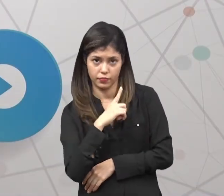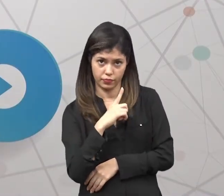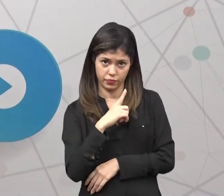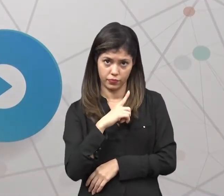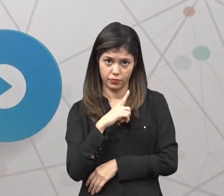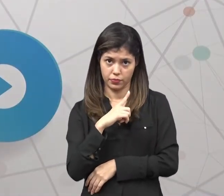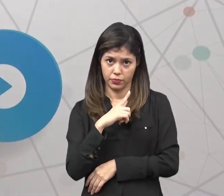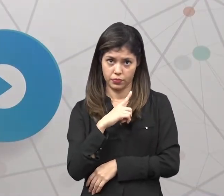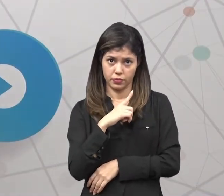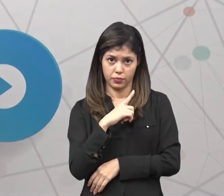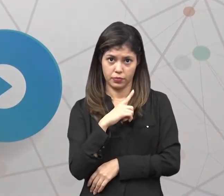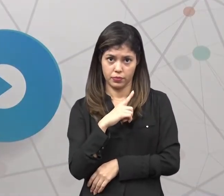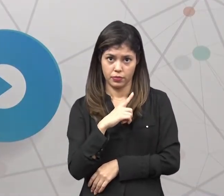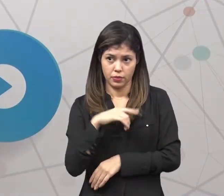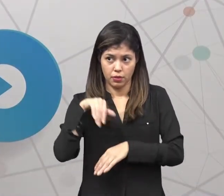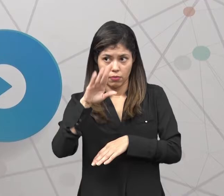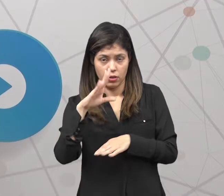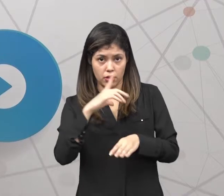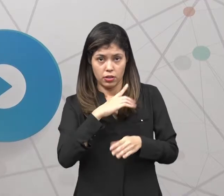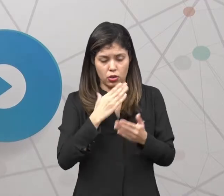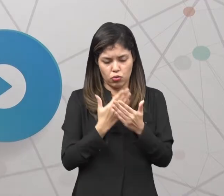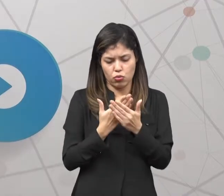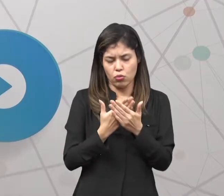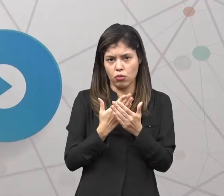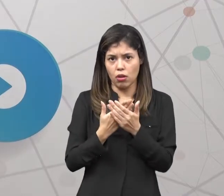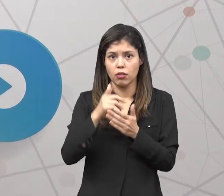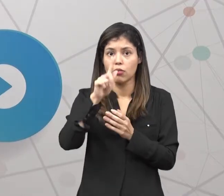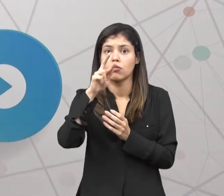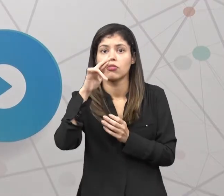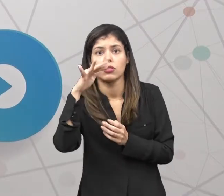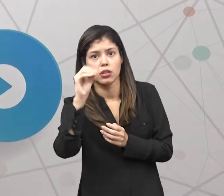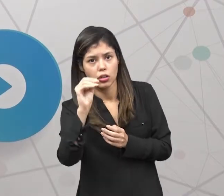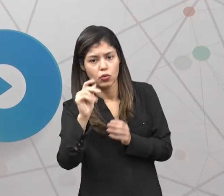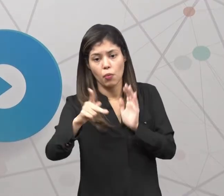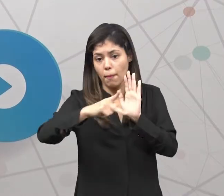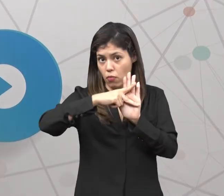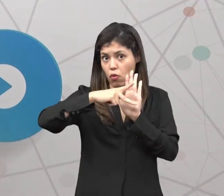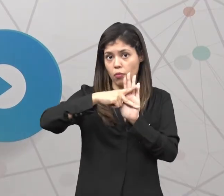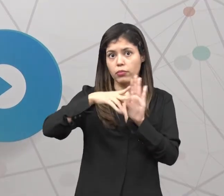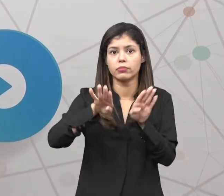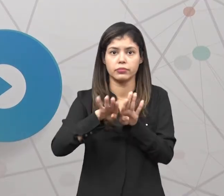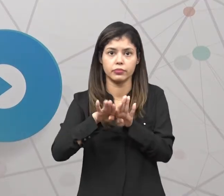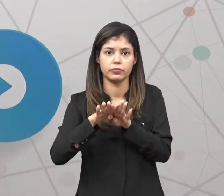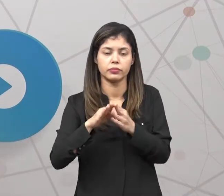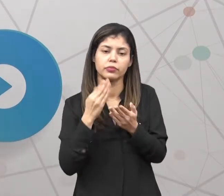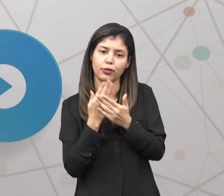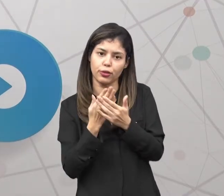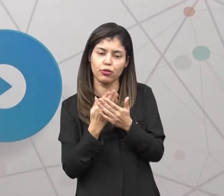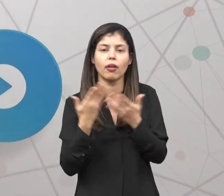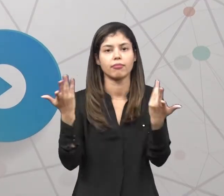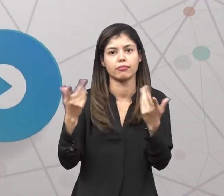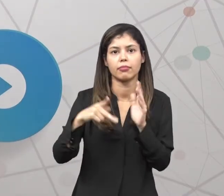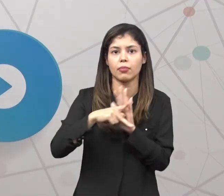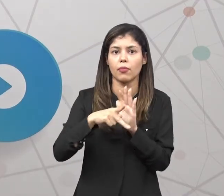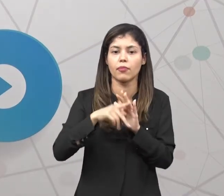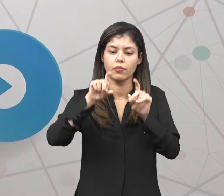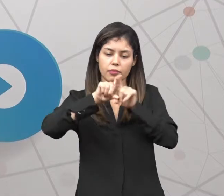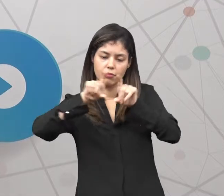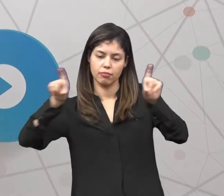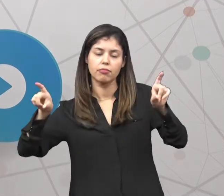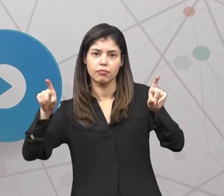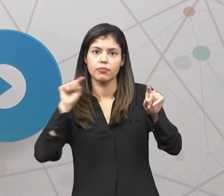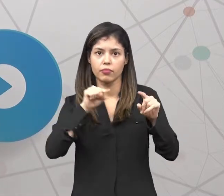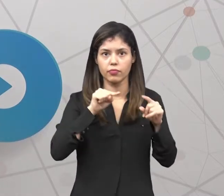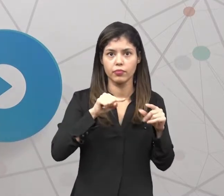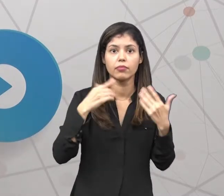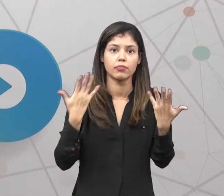tem a maioria já estudou, porque tem um gênero, né, próprio para a gente estudar, história em quadrinhos, e a tirinha, que é